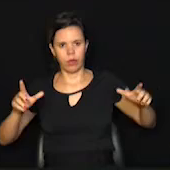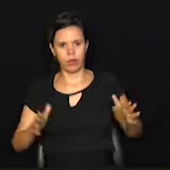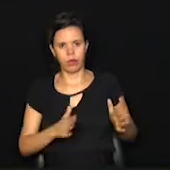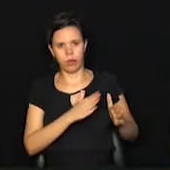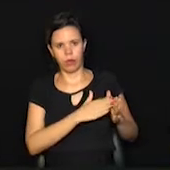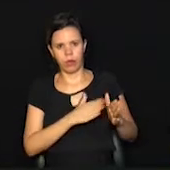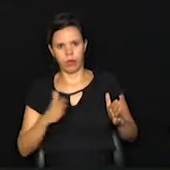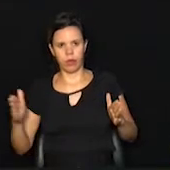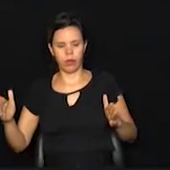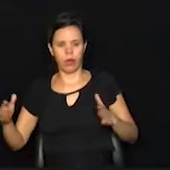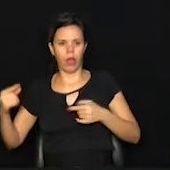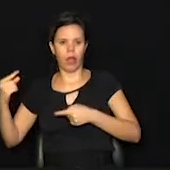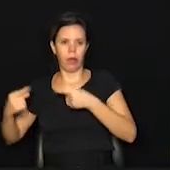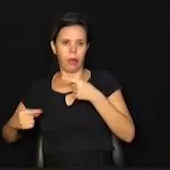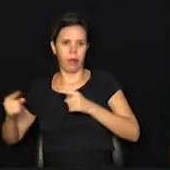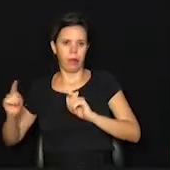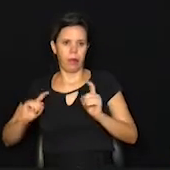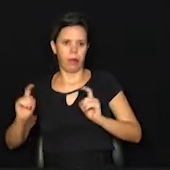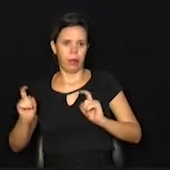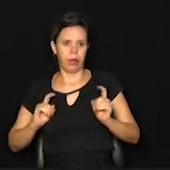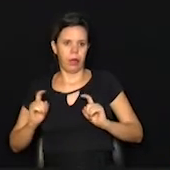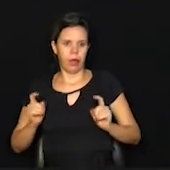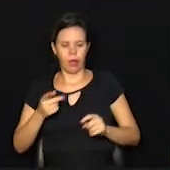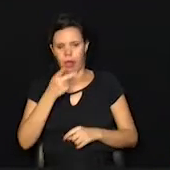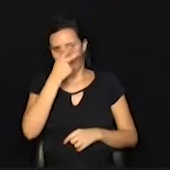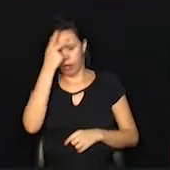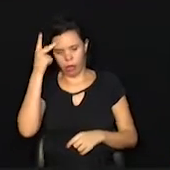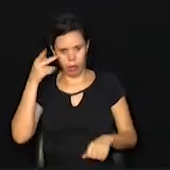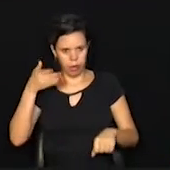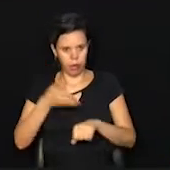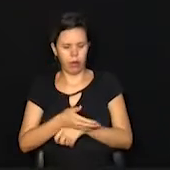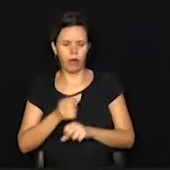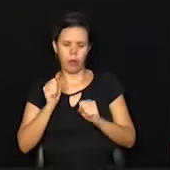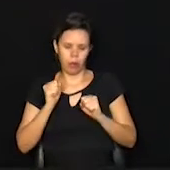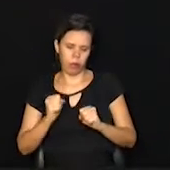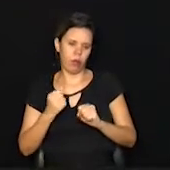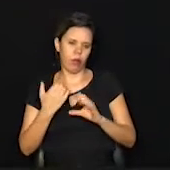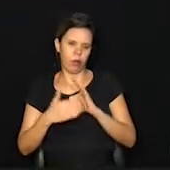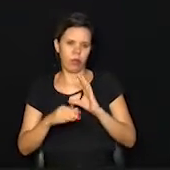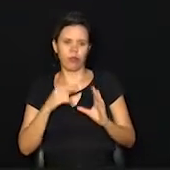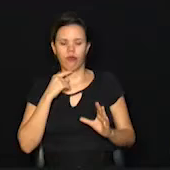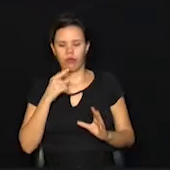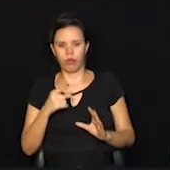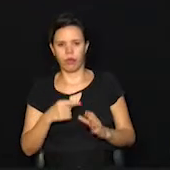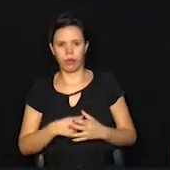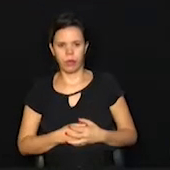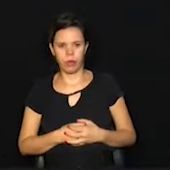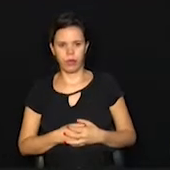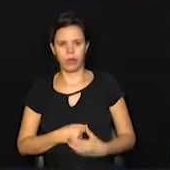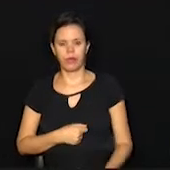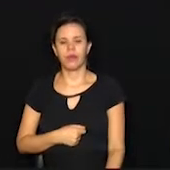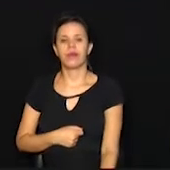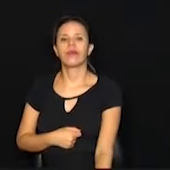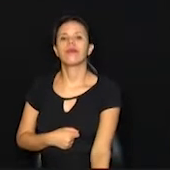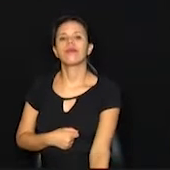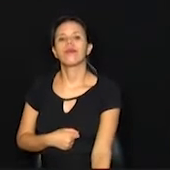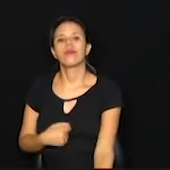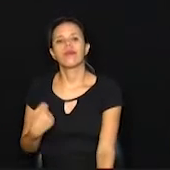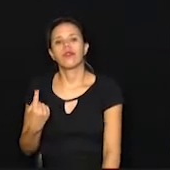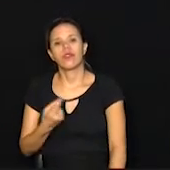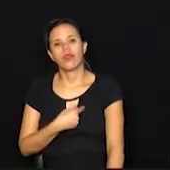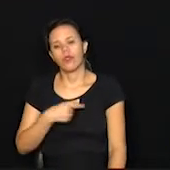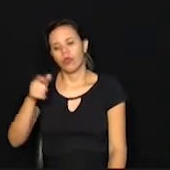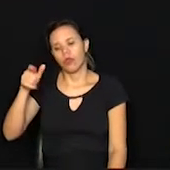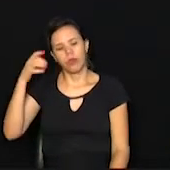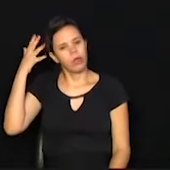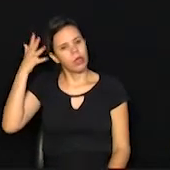o debate para que as pessoas possam participar e enviar questões em que aí assim que o nosso de